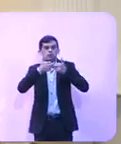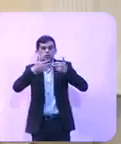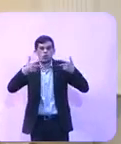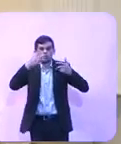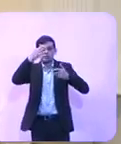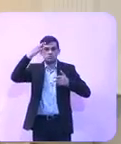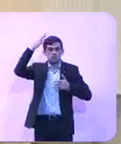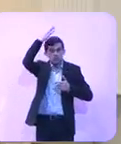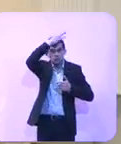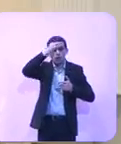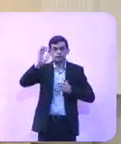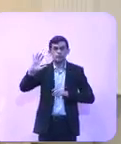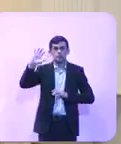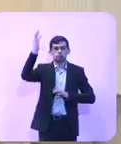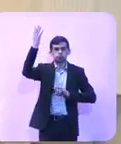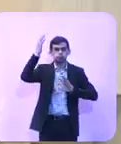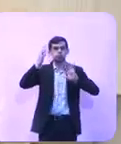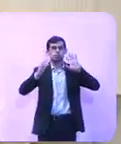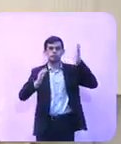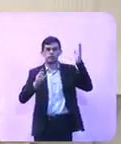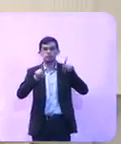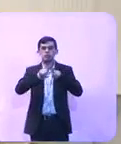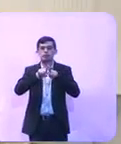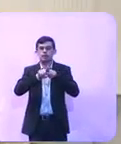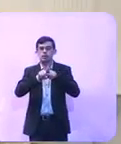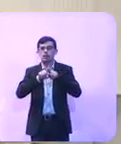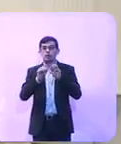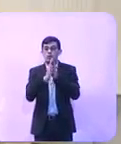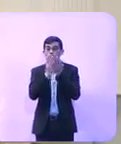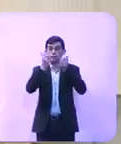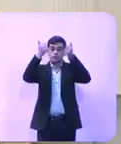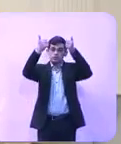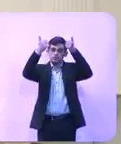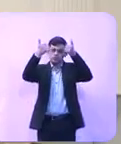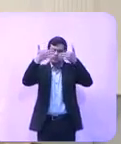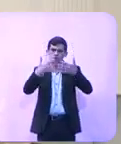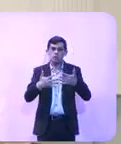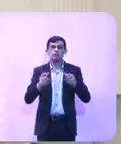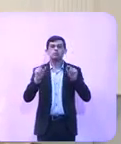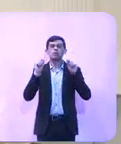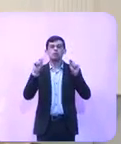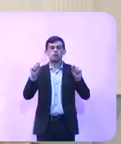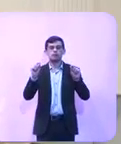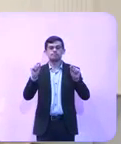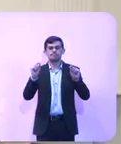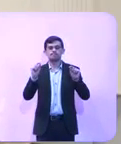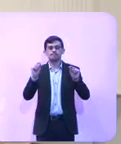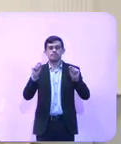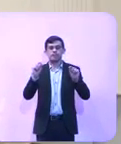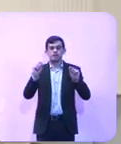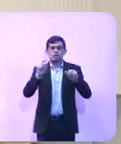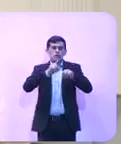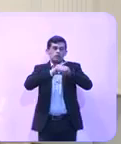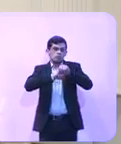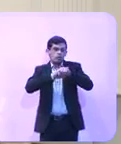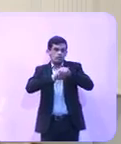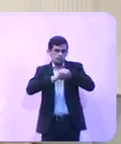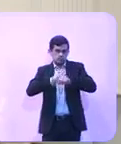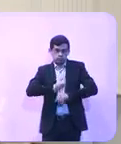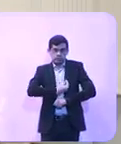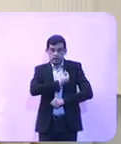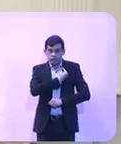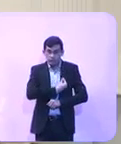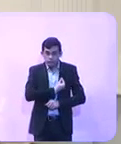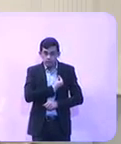espiritual que está acontecendo. E o que a Bíblia está dizendo para a gente é que no meio da